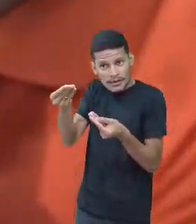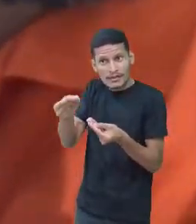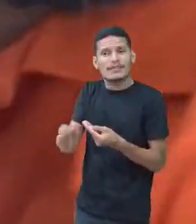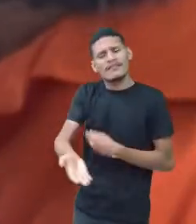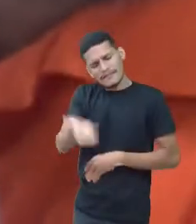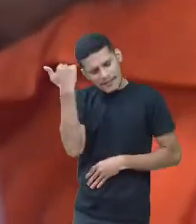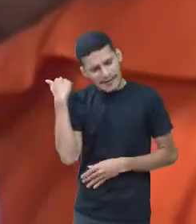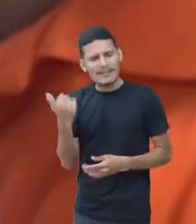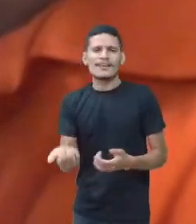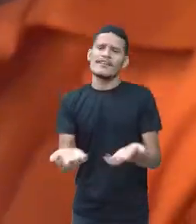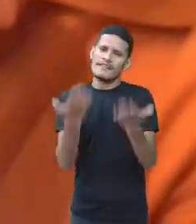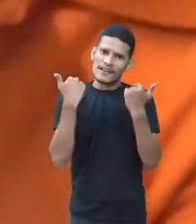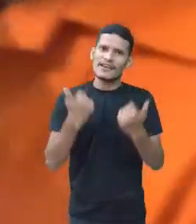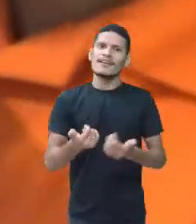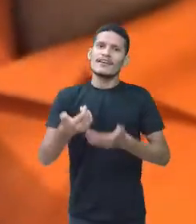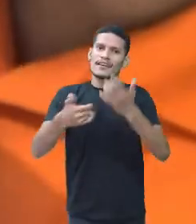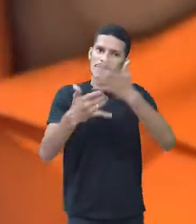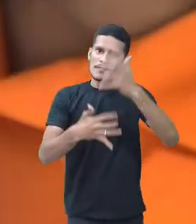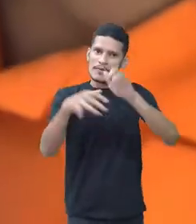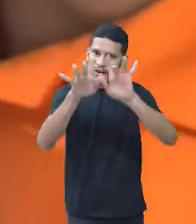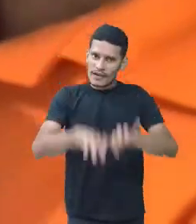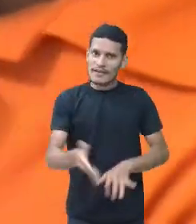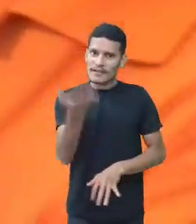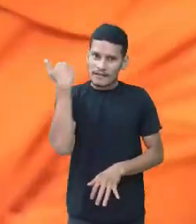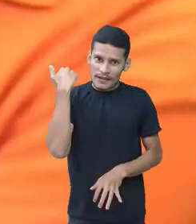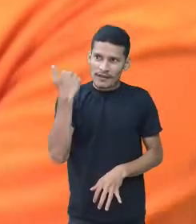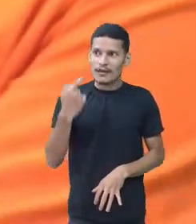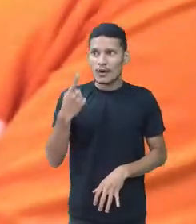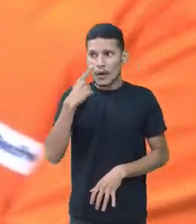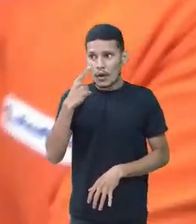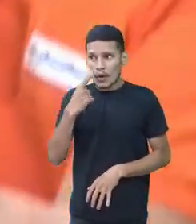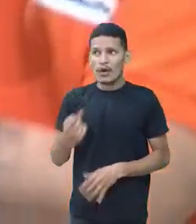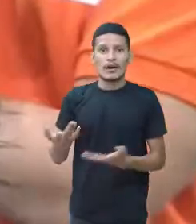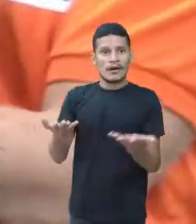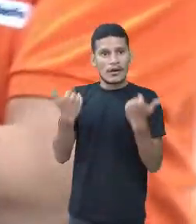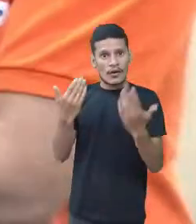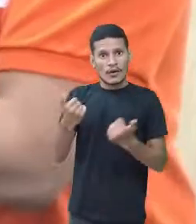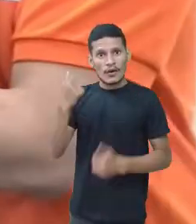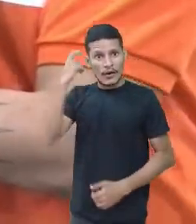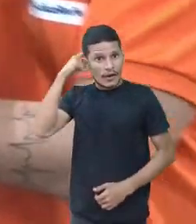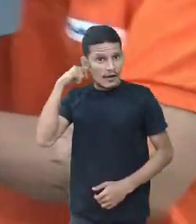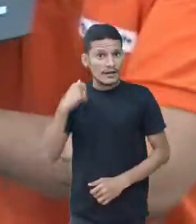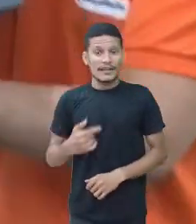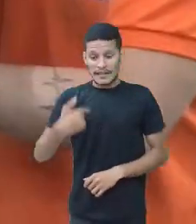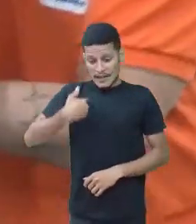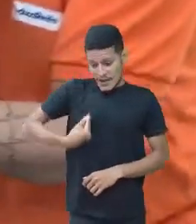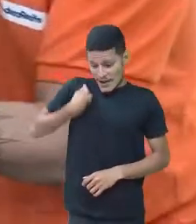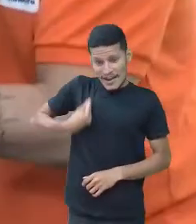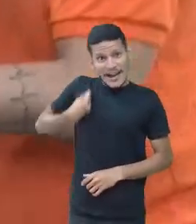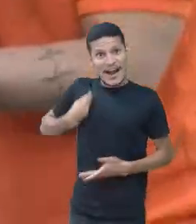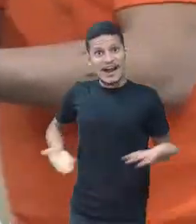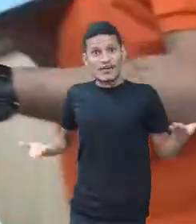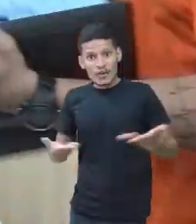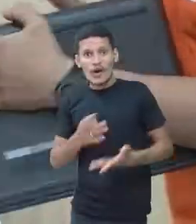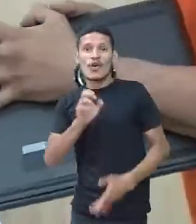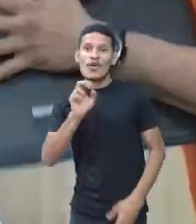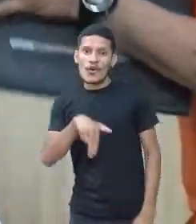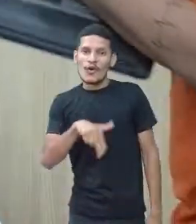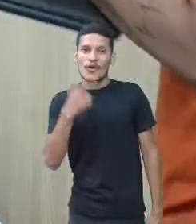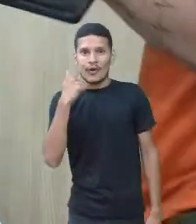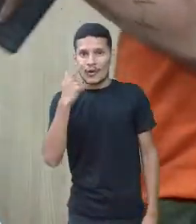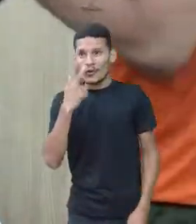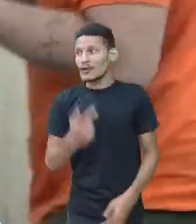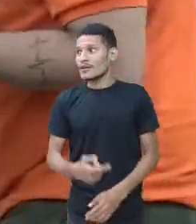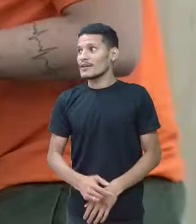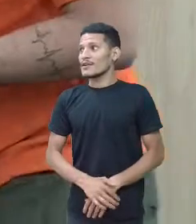Chega, benção! Faz teu nome. Aqui, ó, mais pra cá. O pai tá on. O pai tá on, viu?